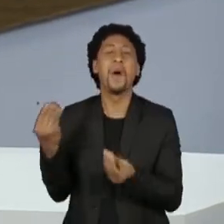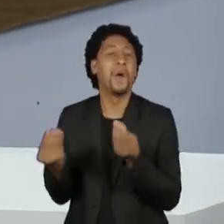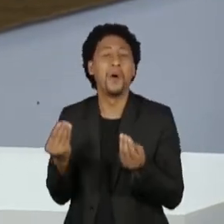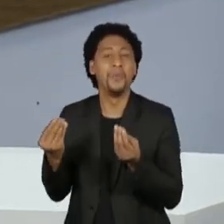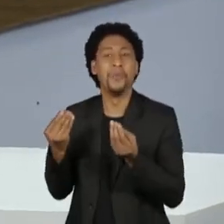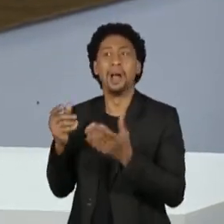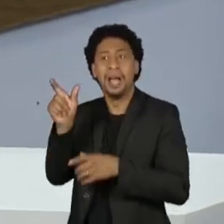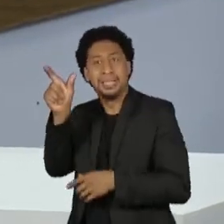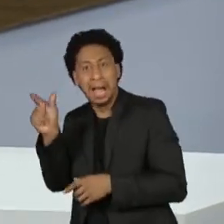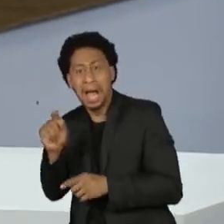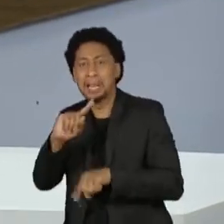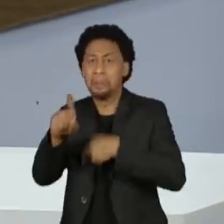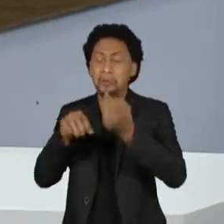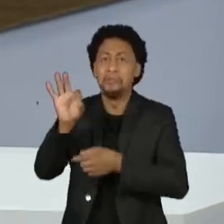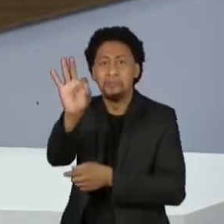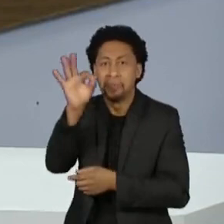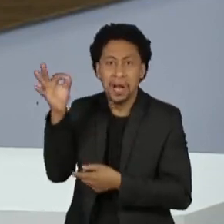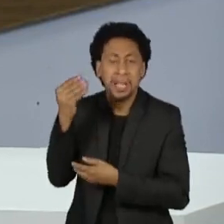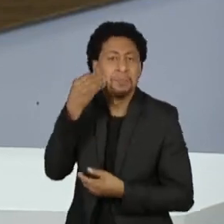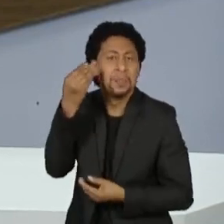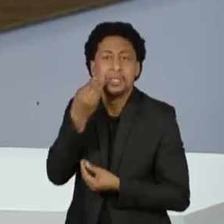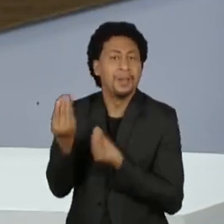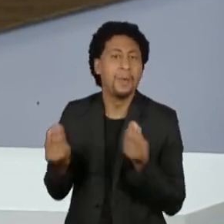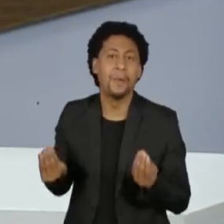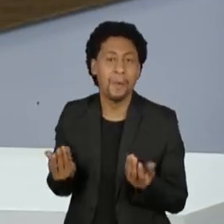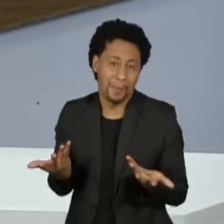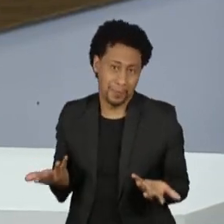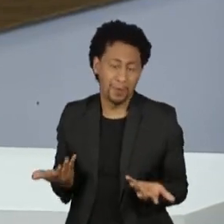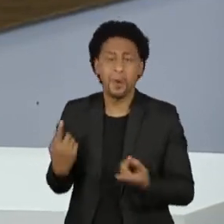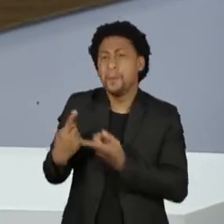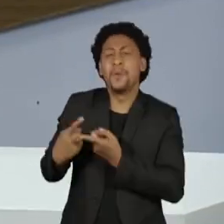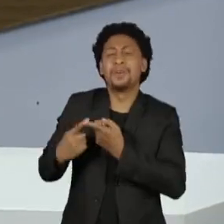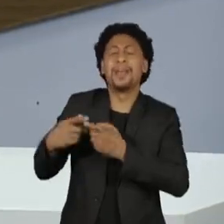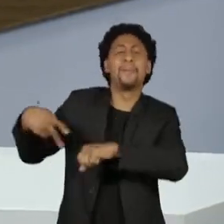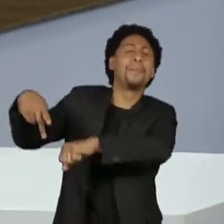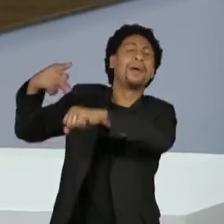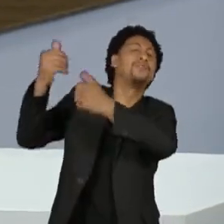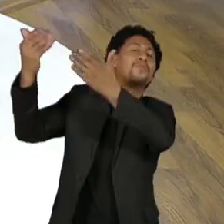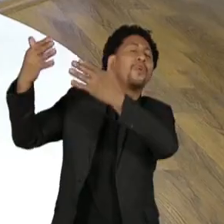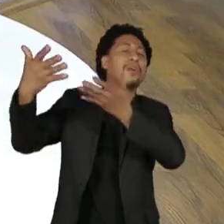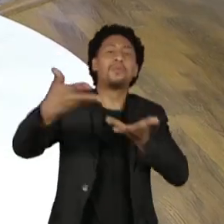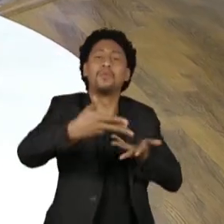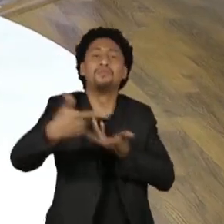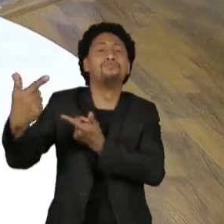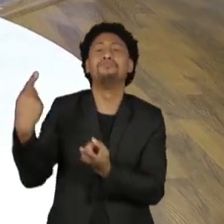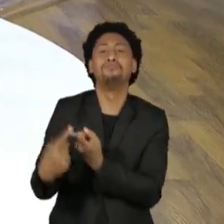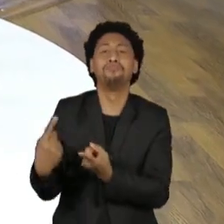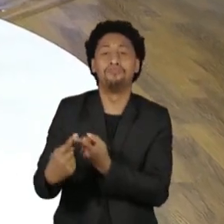é que se deu tudo isso essa experiência internacional Porque você acha que atraiu os olhos dele